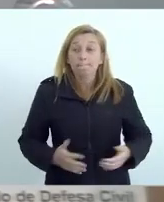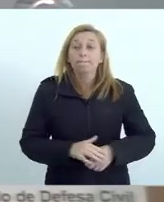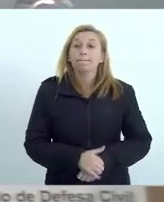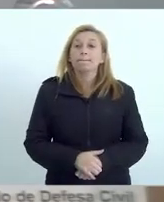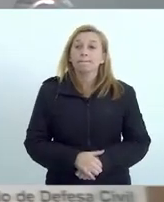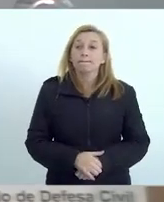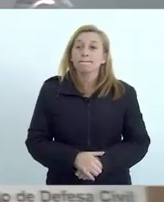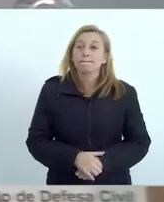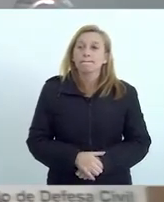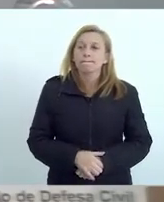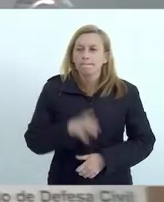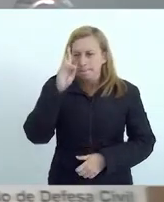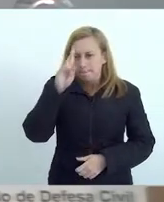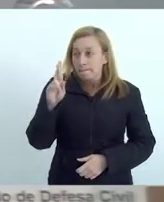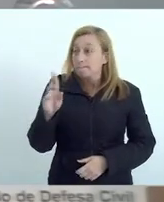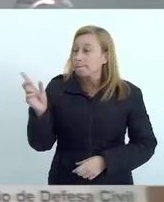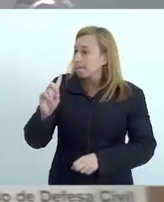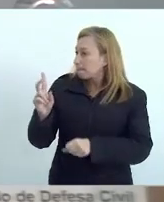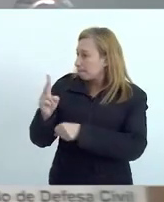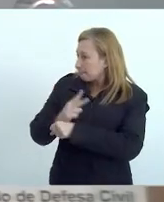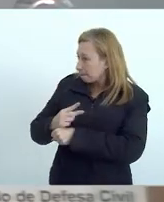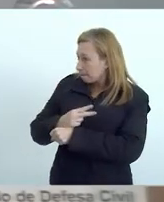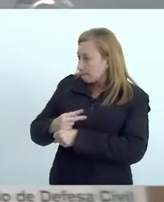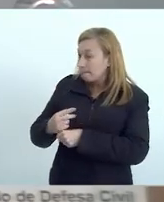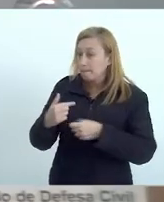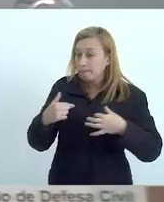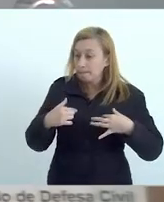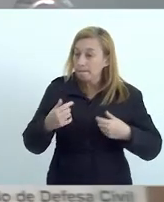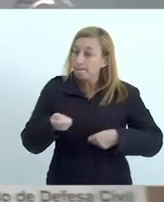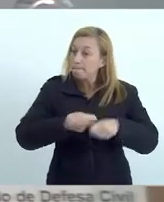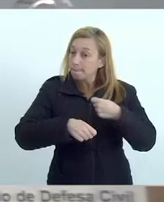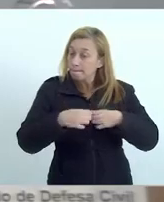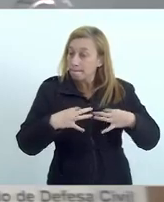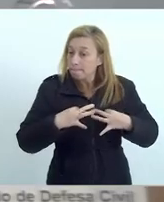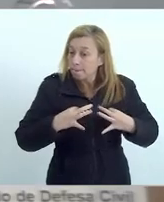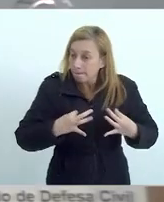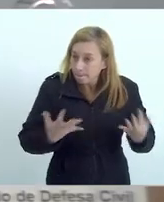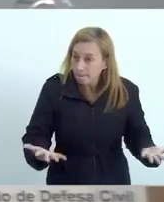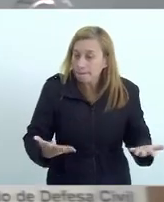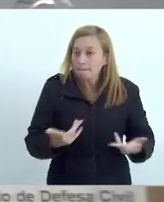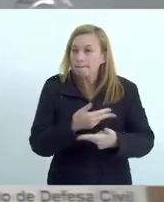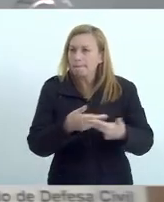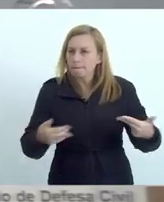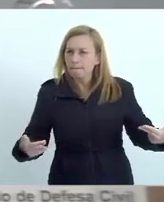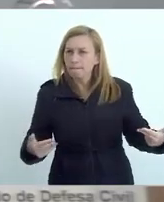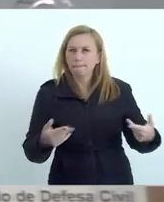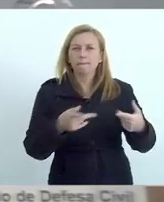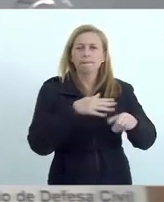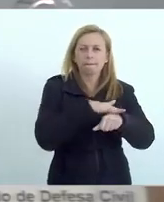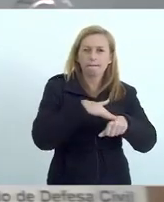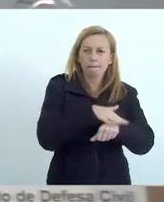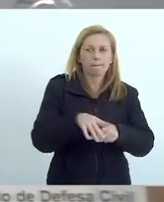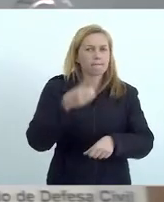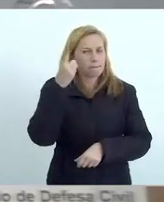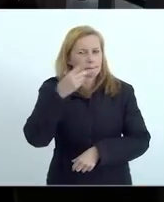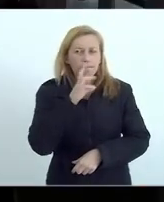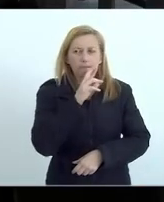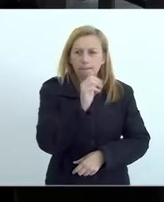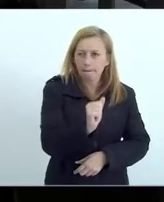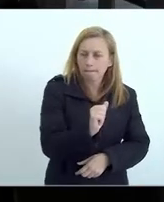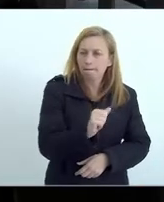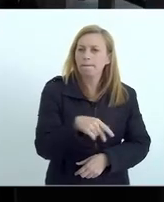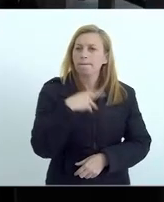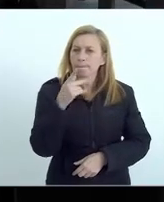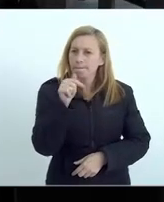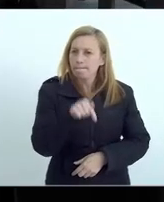o senhor não me procurou eu estou aberto a negociações tive vários embates com deputado Rodrigo Amorim